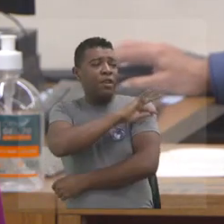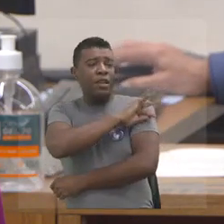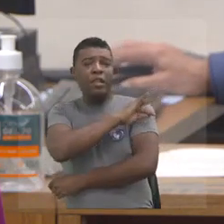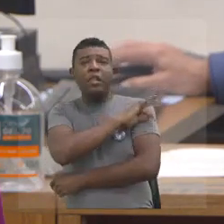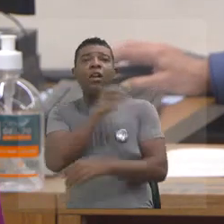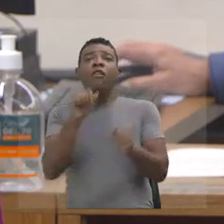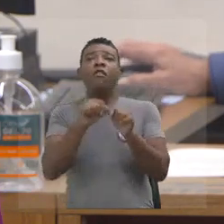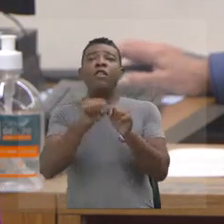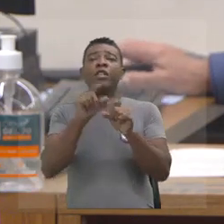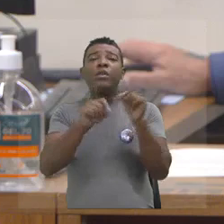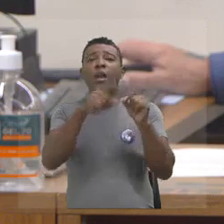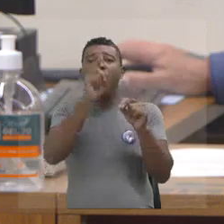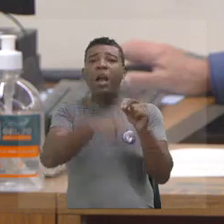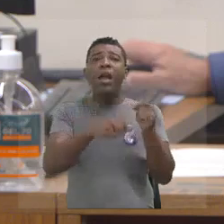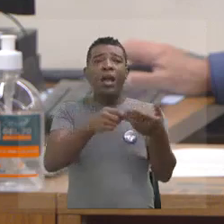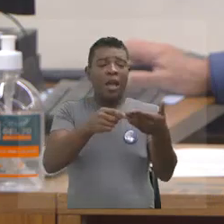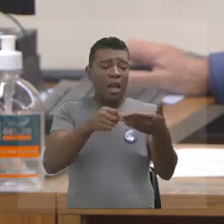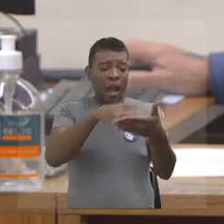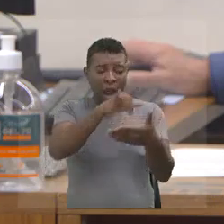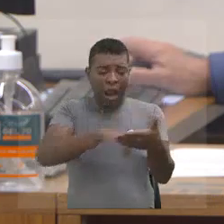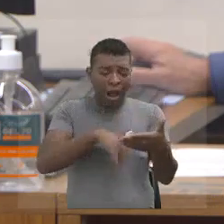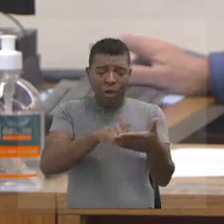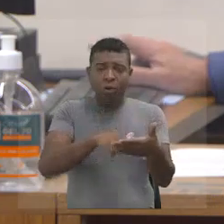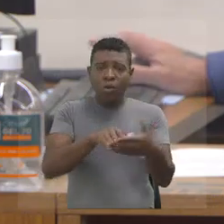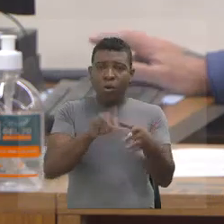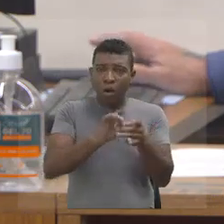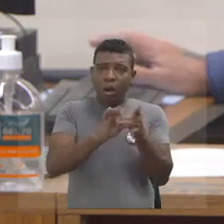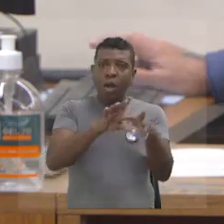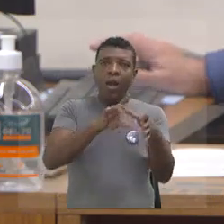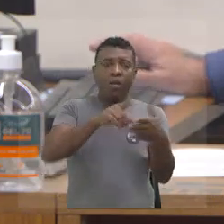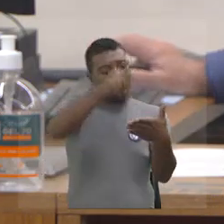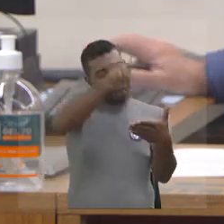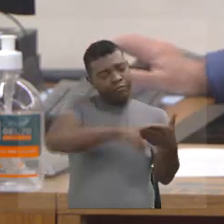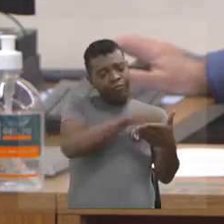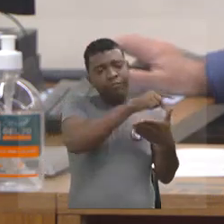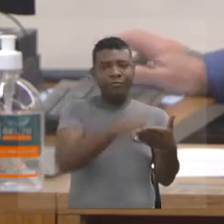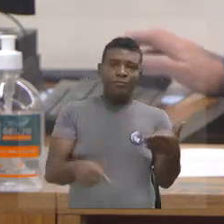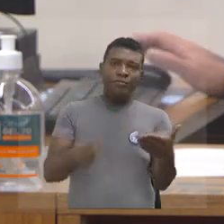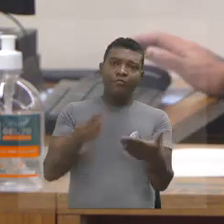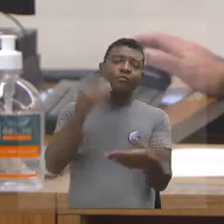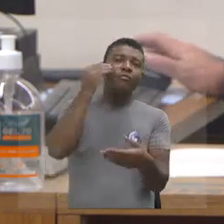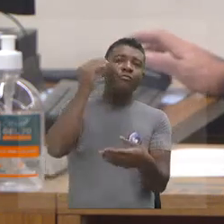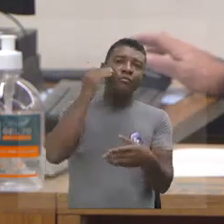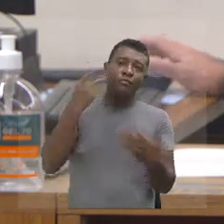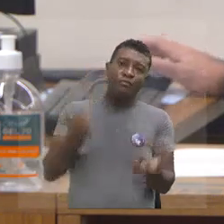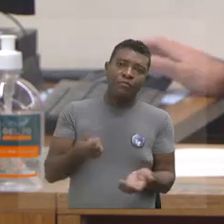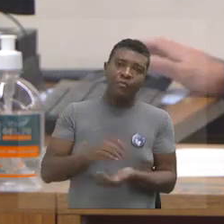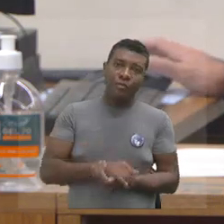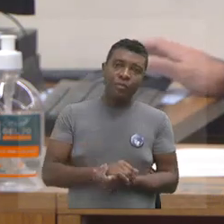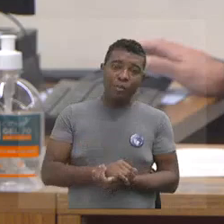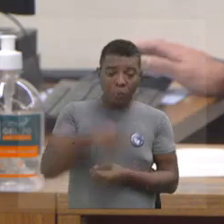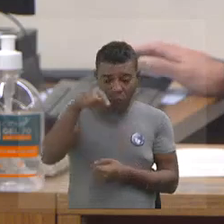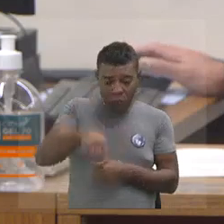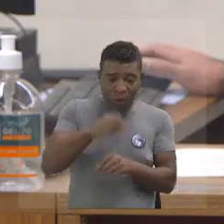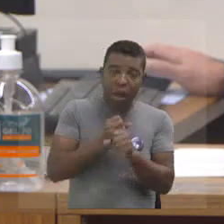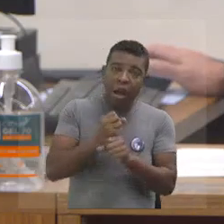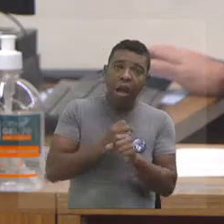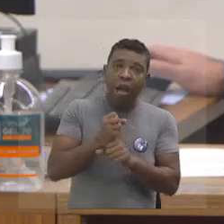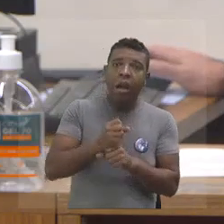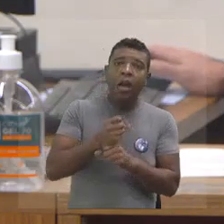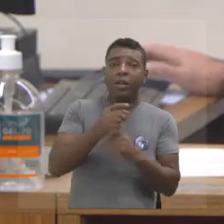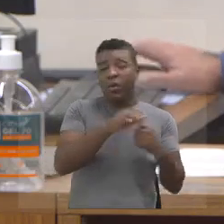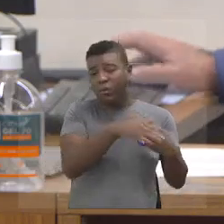alto de infração legal e válido eu inclusive esse ano durante os debates do da reforma administrativa eu